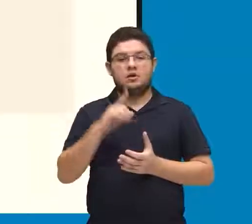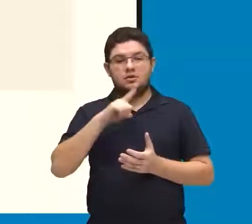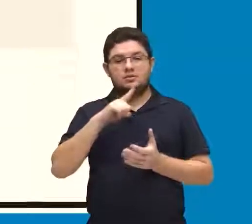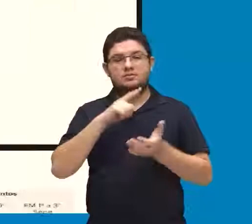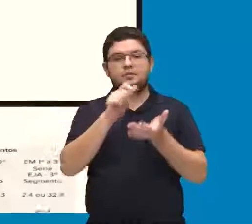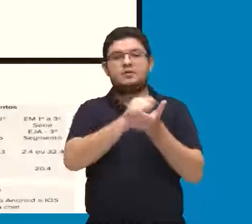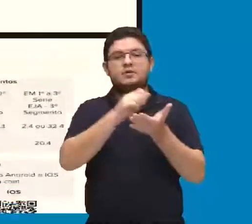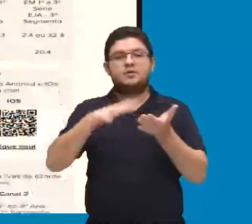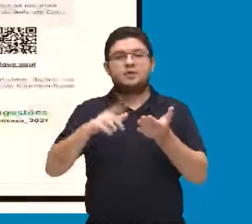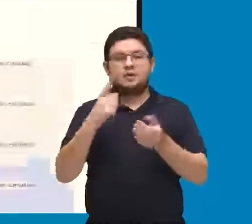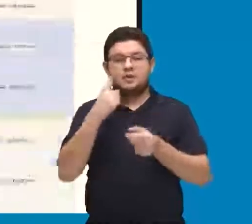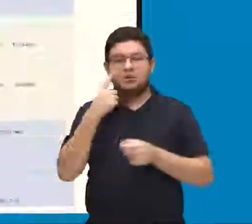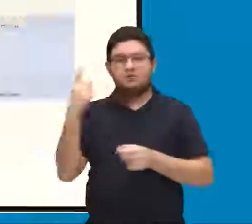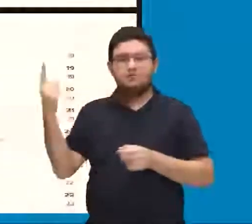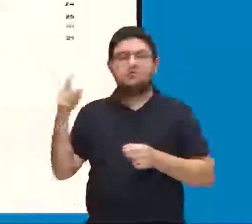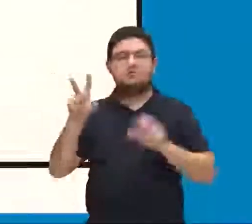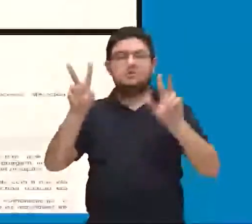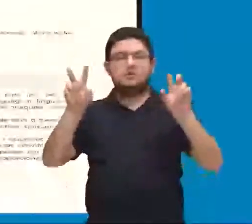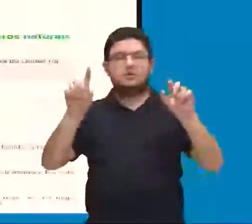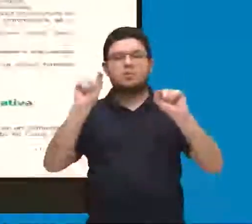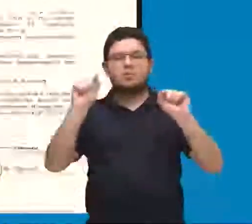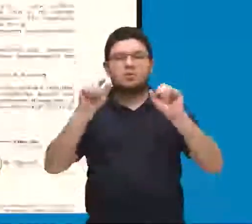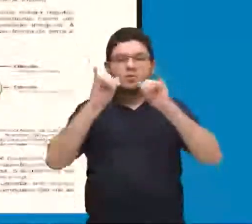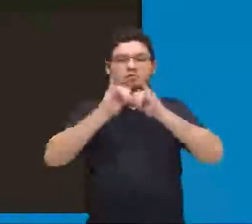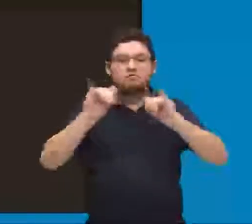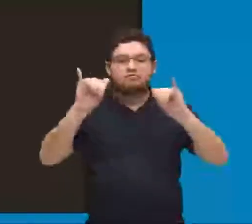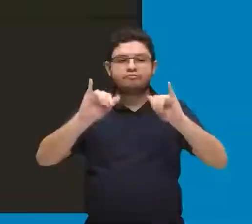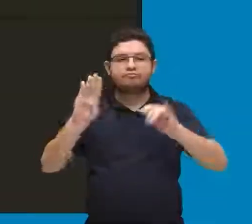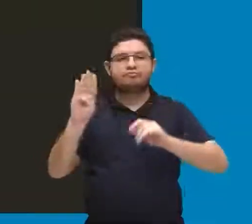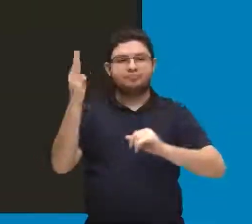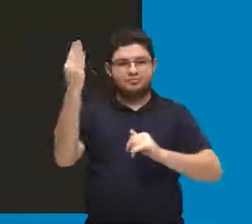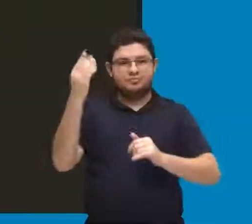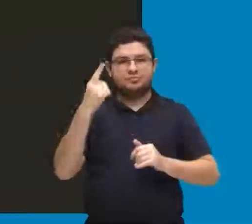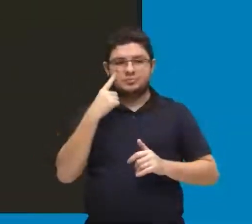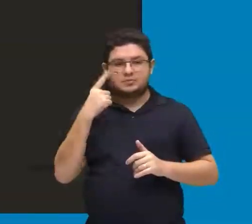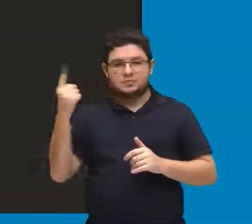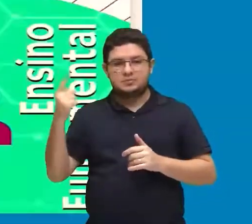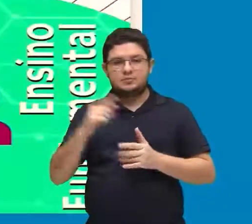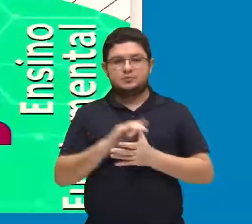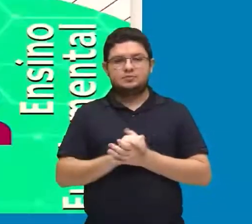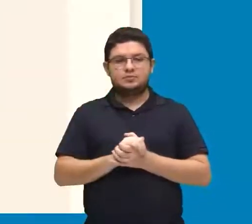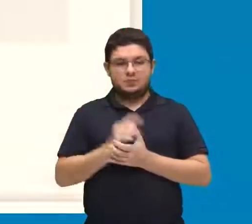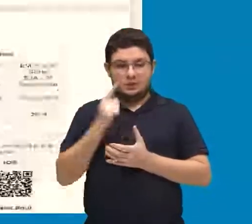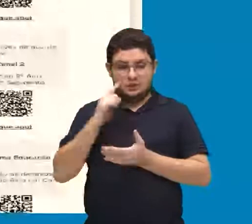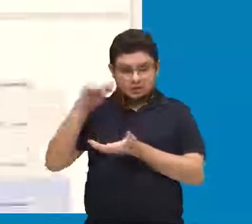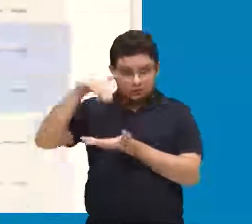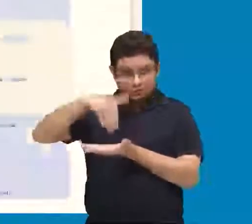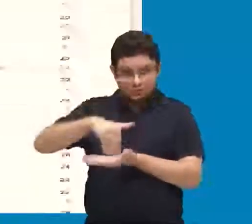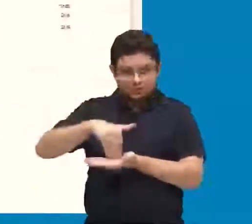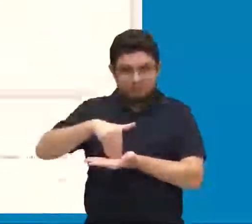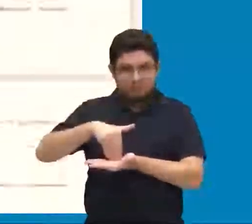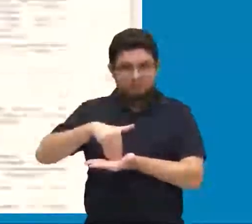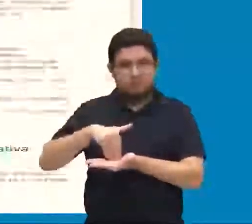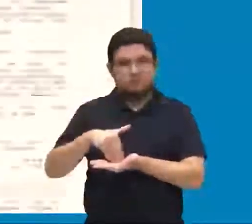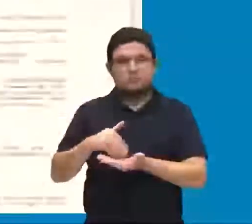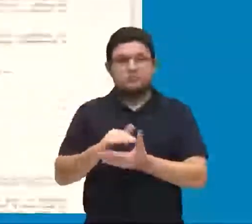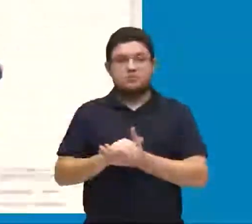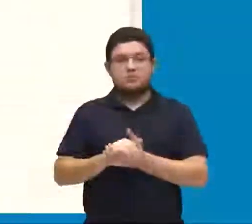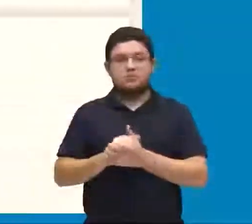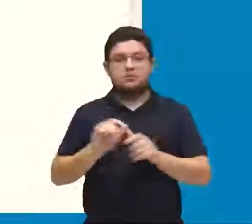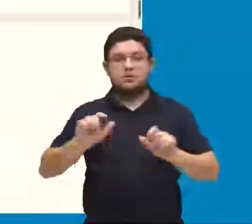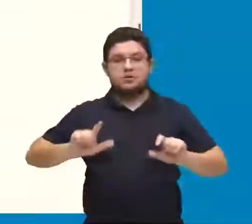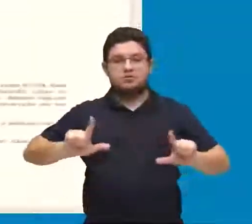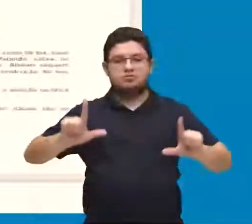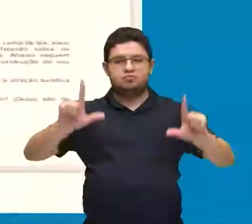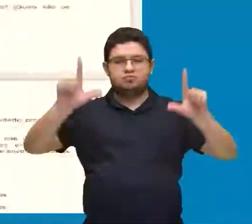sobre fake news. Então, eu vou passar lá para o finalzinho da página. Ops, deixa eu vir para cá. Lá no finalzinho você